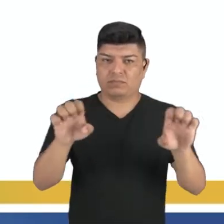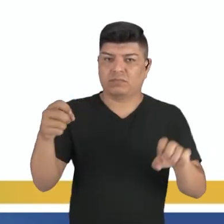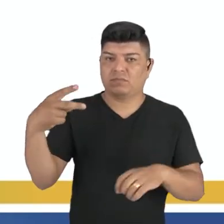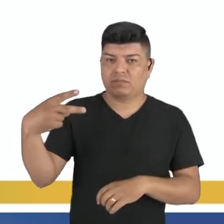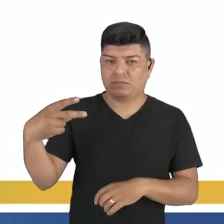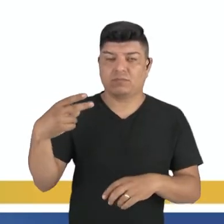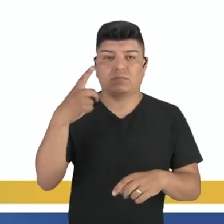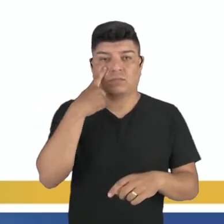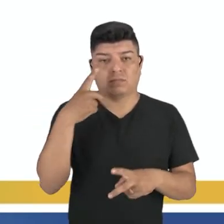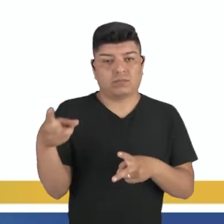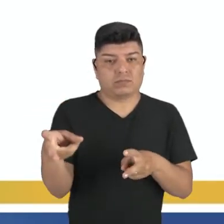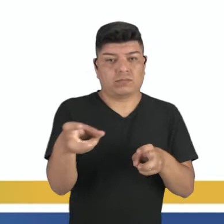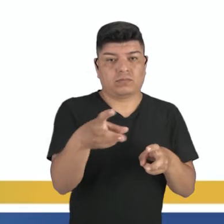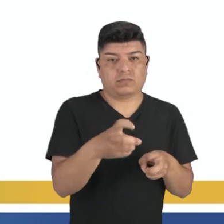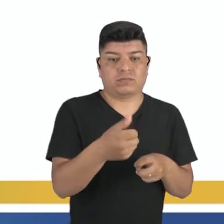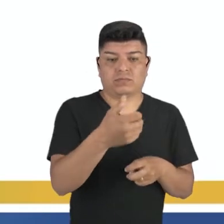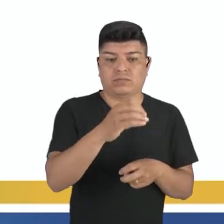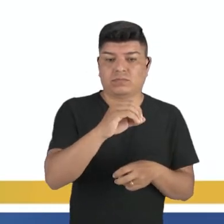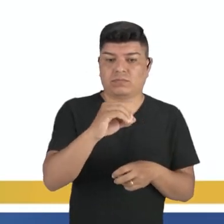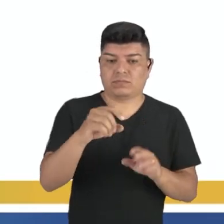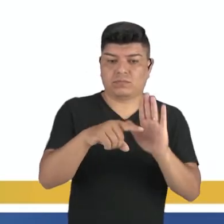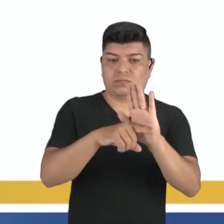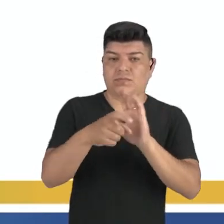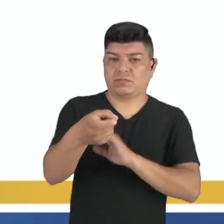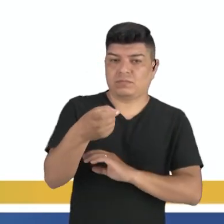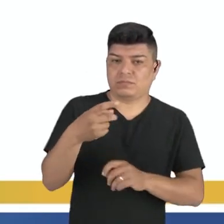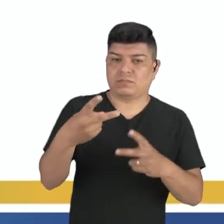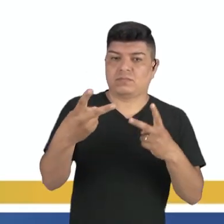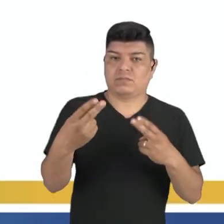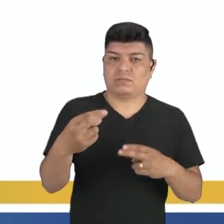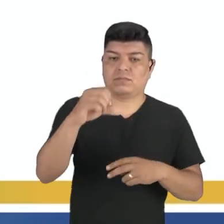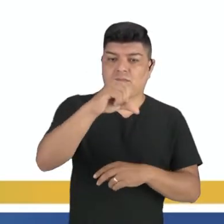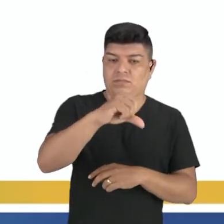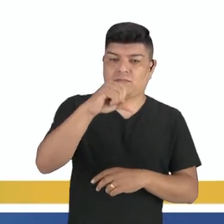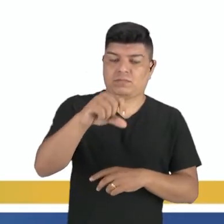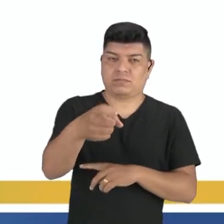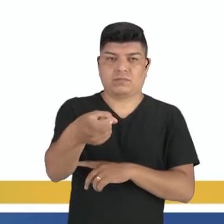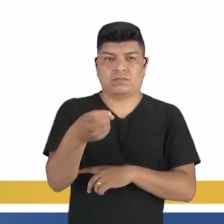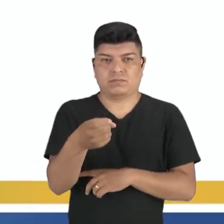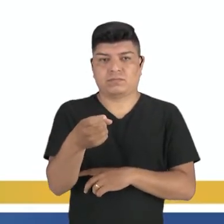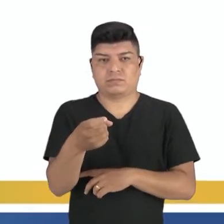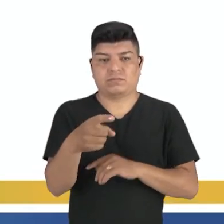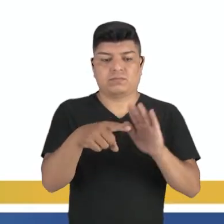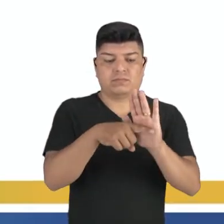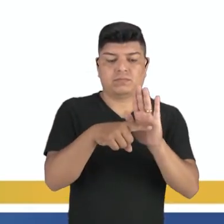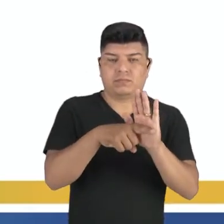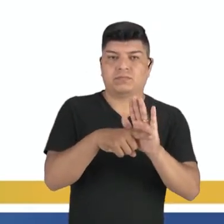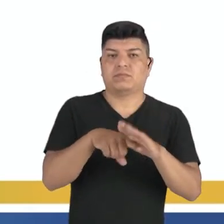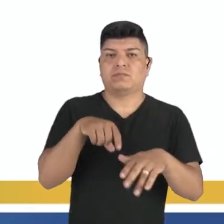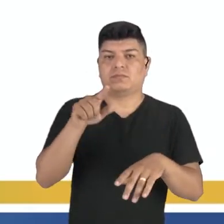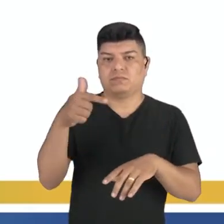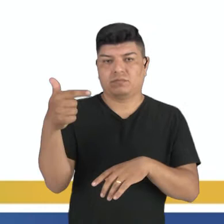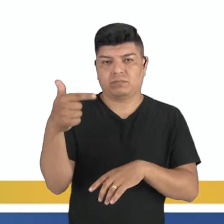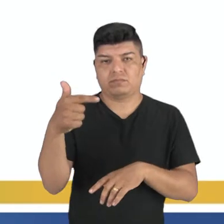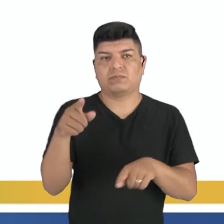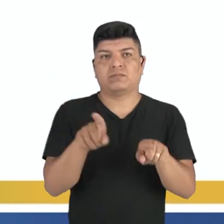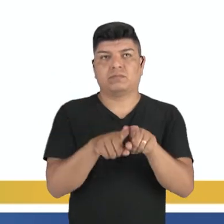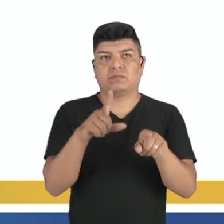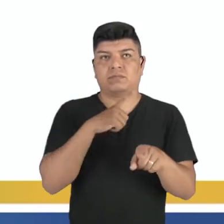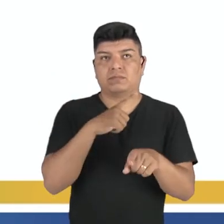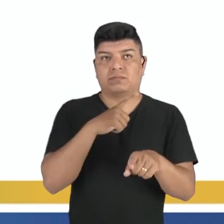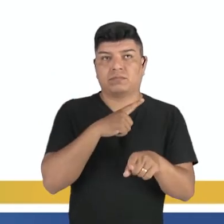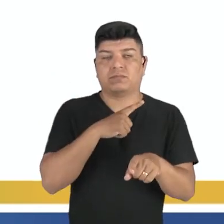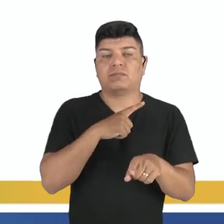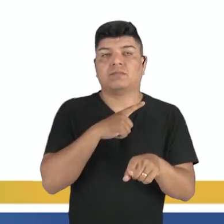Então, perceba que fazendo 100 menos x, nós temos 99x, né? E subtraindo o segundo membro aí, nós